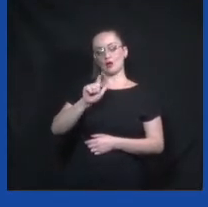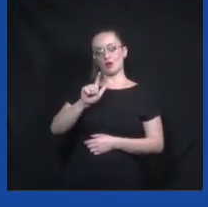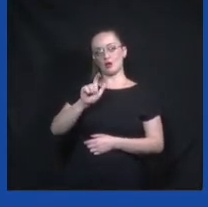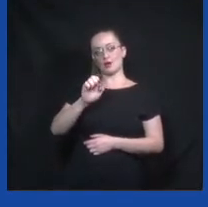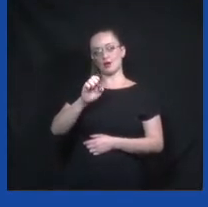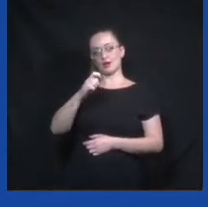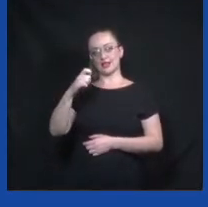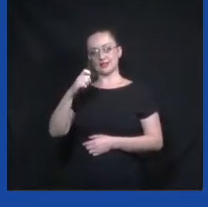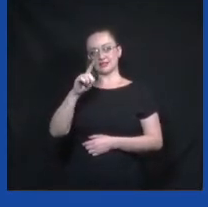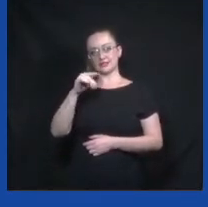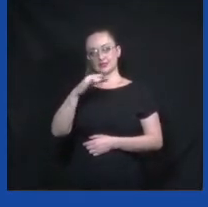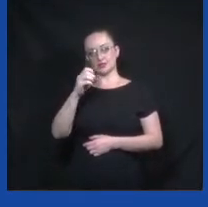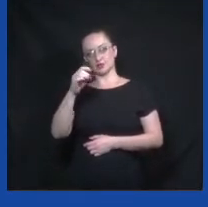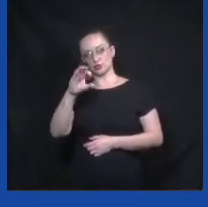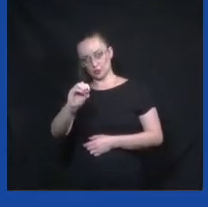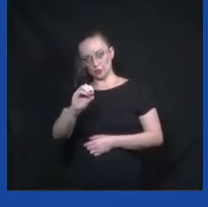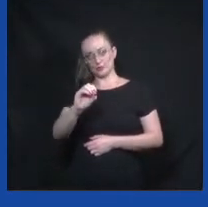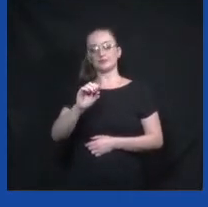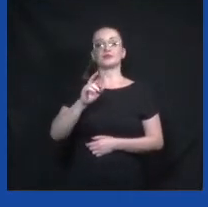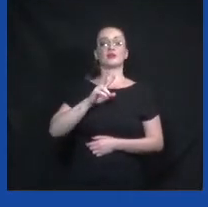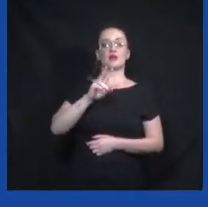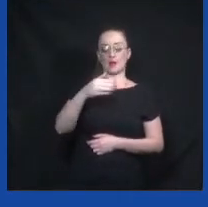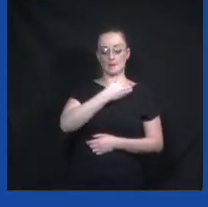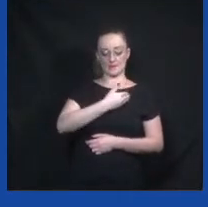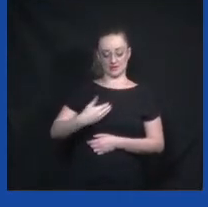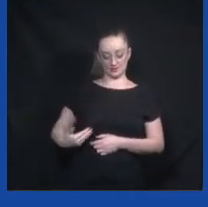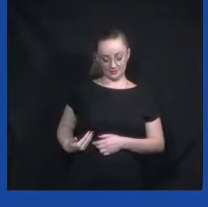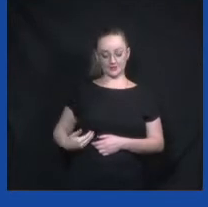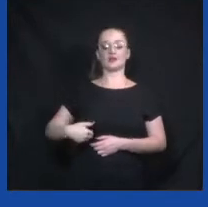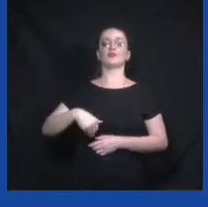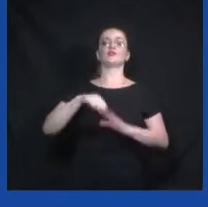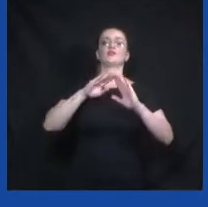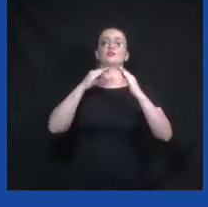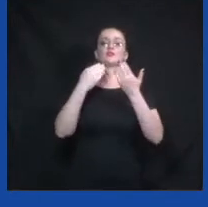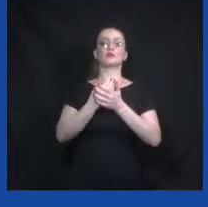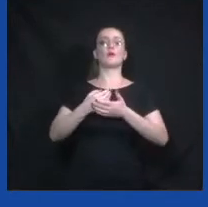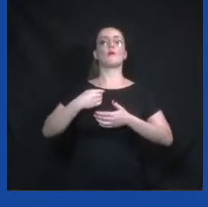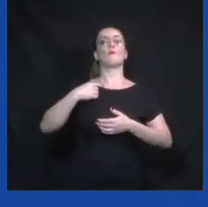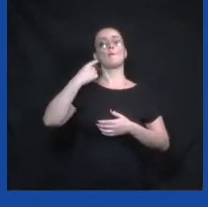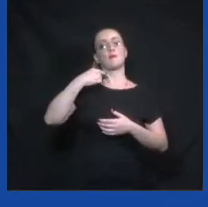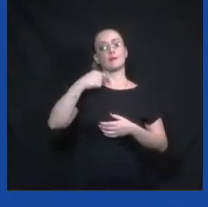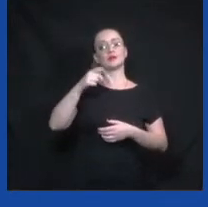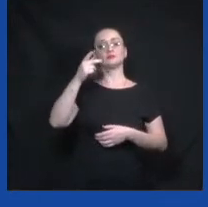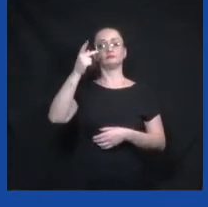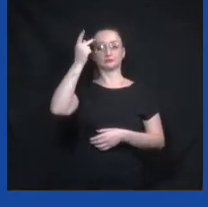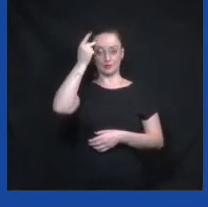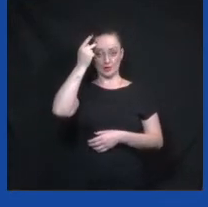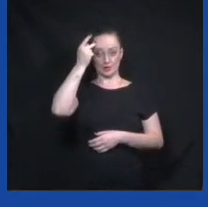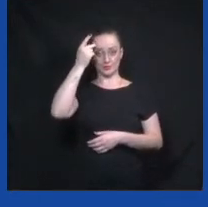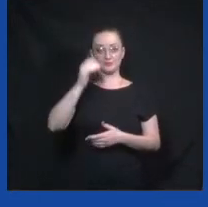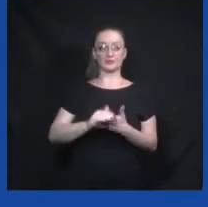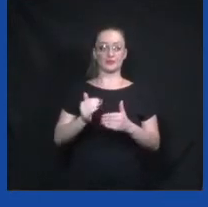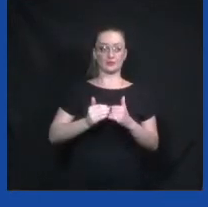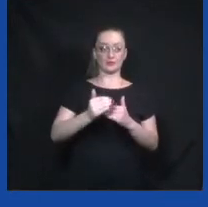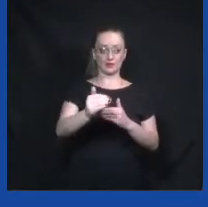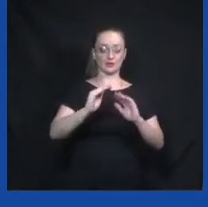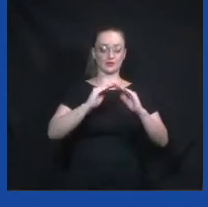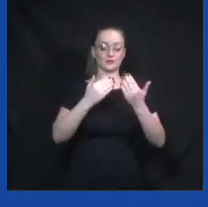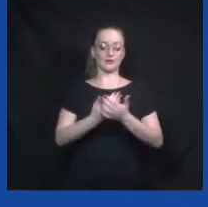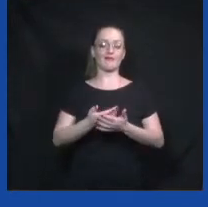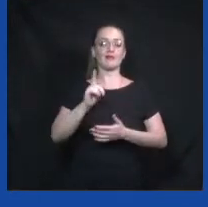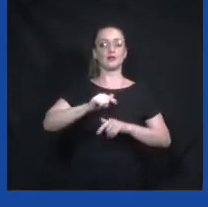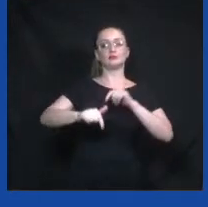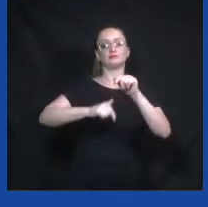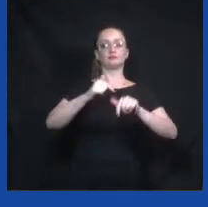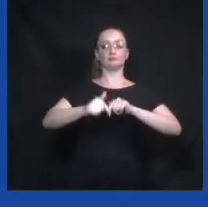o Alexandre Santos Nascimento, enfim, que é presidente da Escola do Parlamento de São Paulo e me sucedeu na presidência da Escola do Parlamento com um trabalho muito